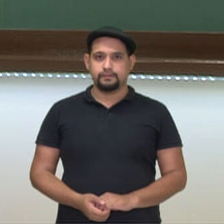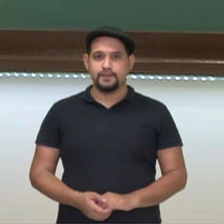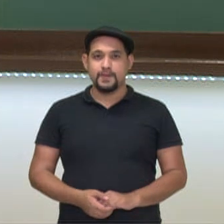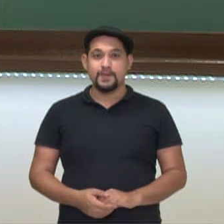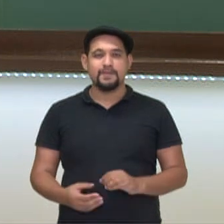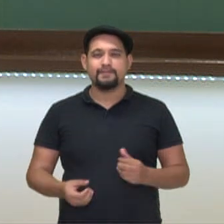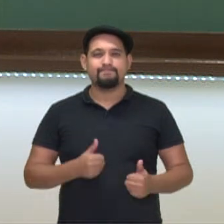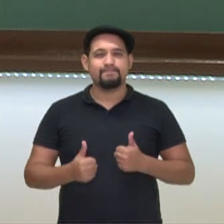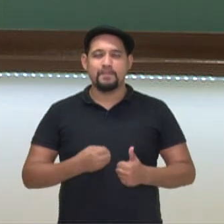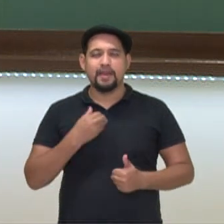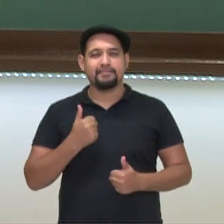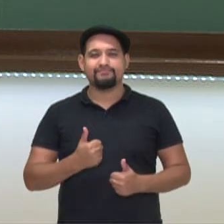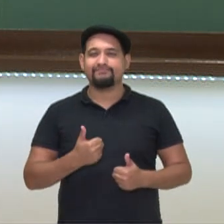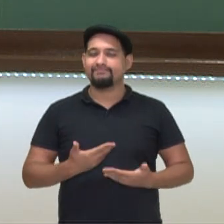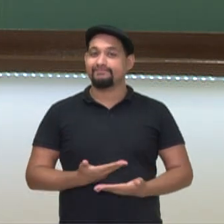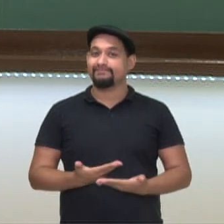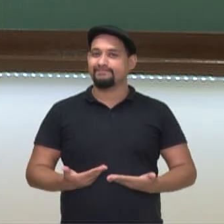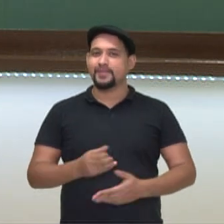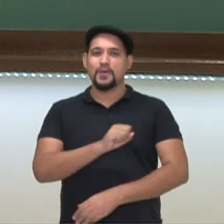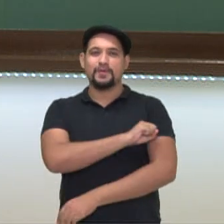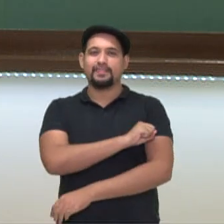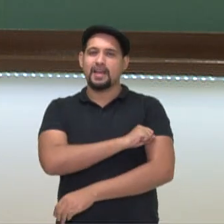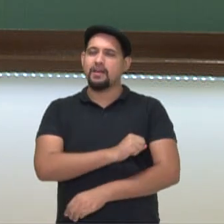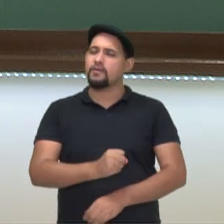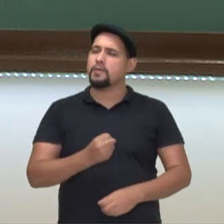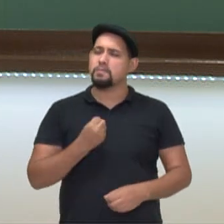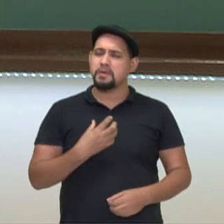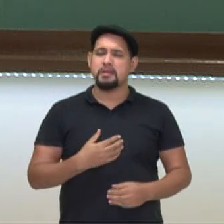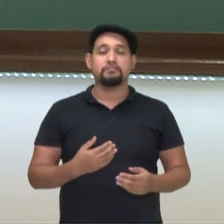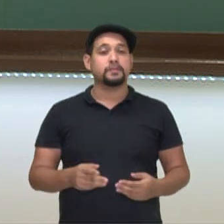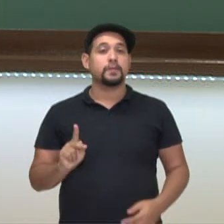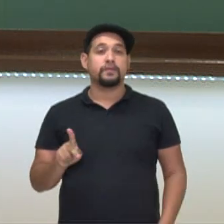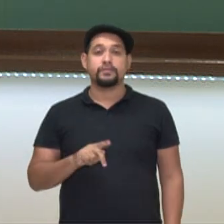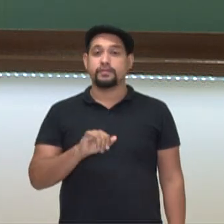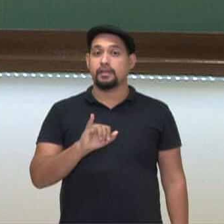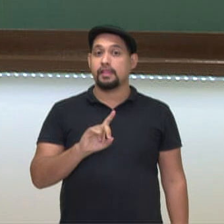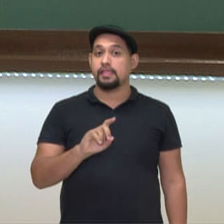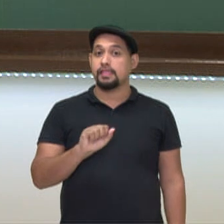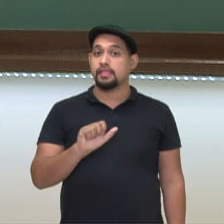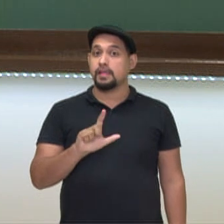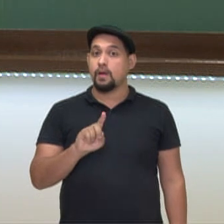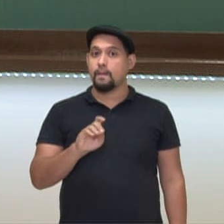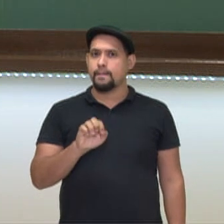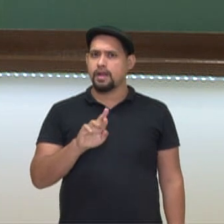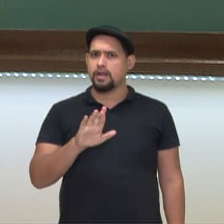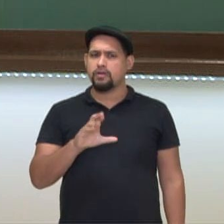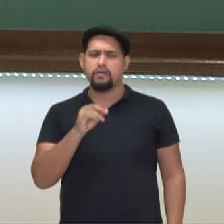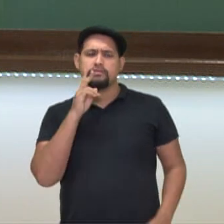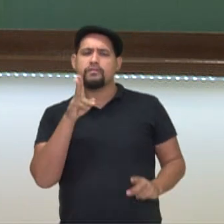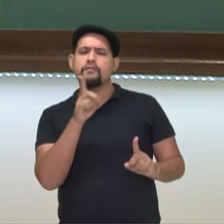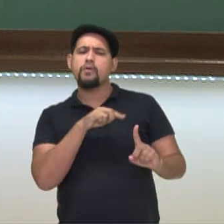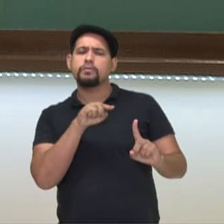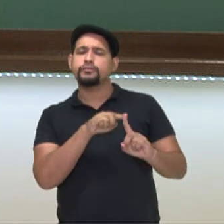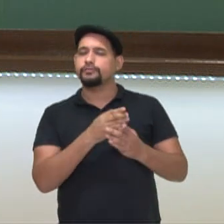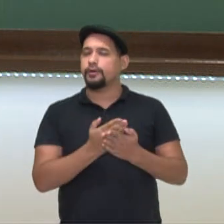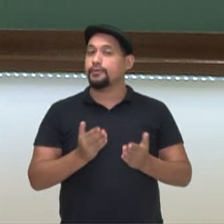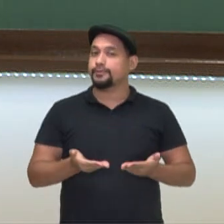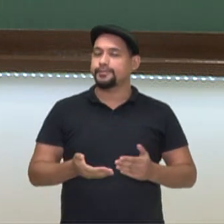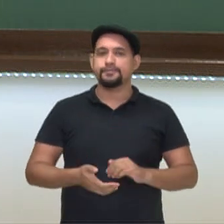E aí, pessoal do oitavo ano, tudo bem com vocês? Espero que estejam todos bem. Aqui é o professor Hidalberto e vamos ver quais são os objetivos da nossa aula de hoje.